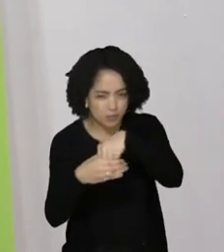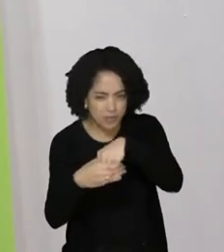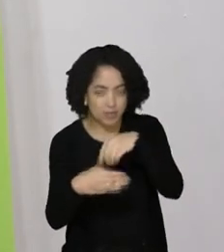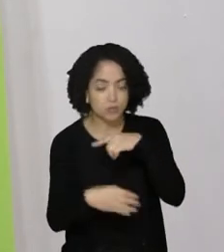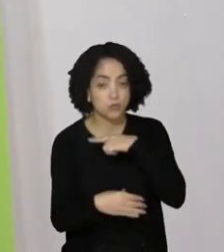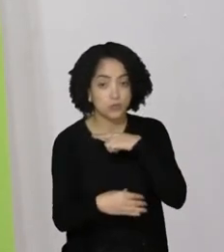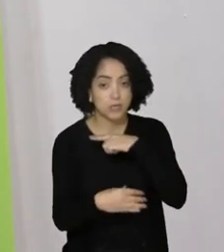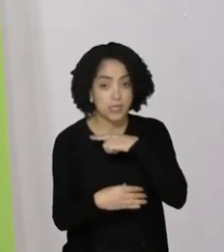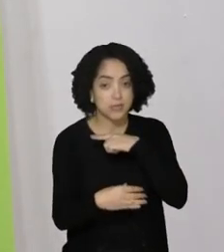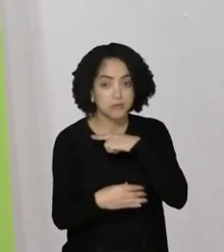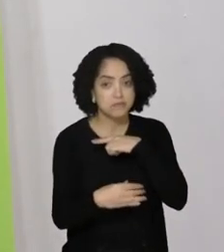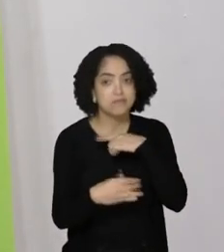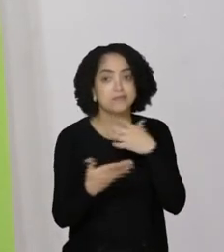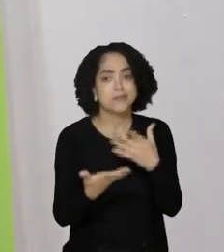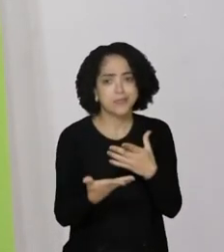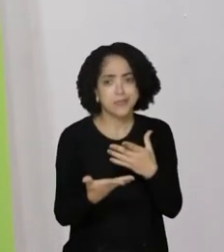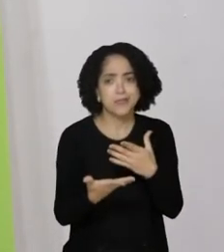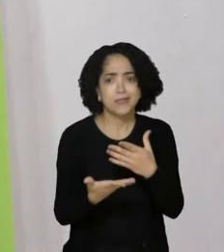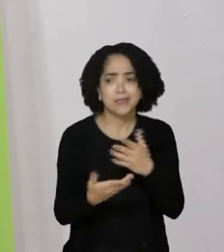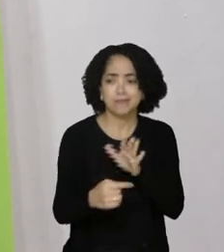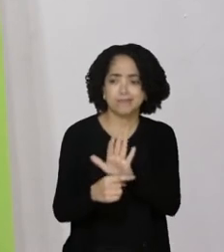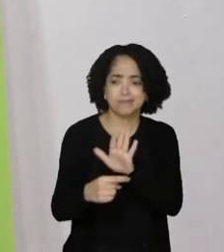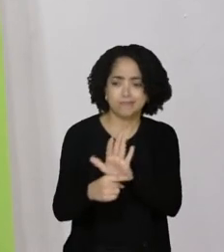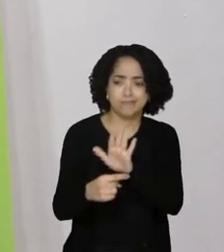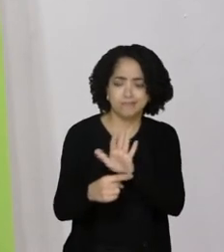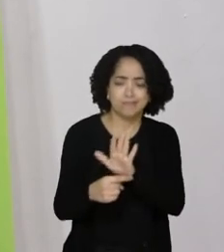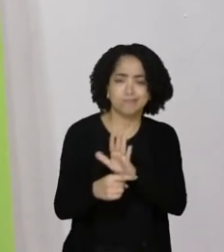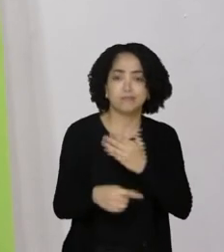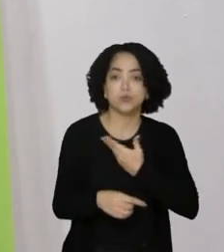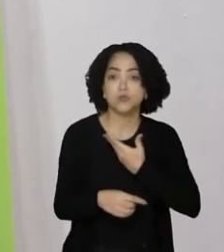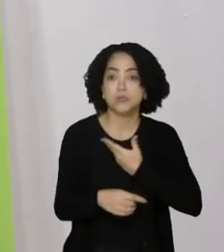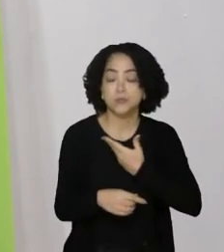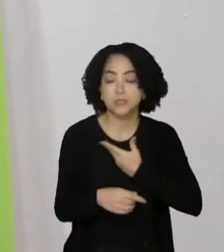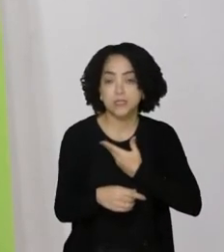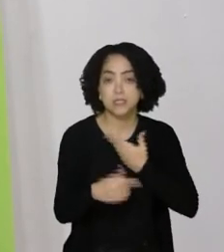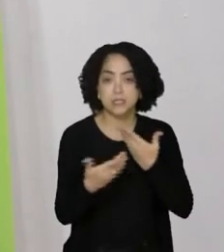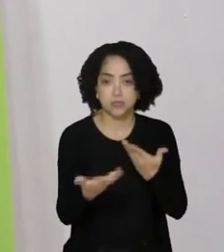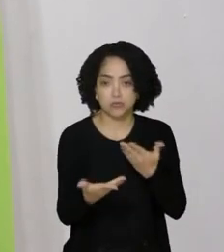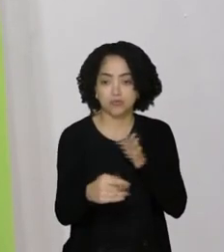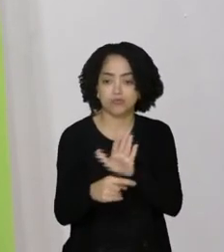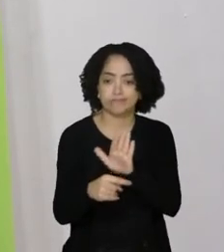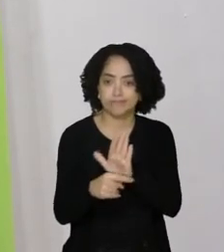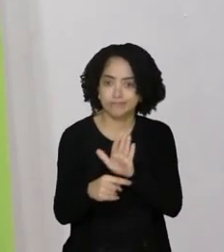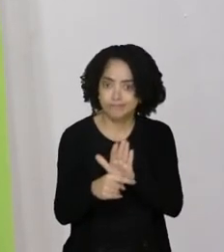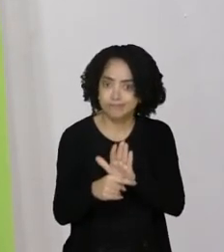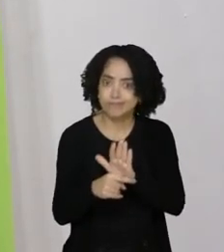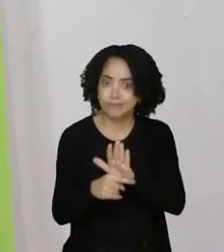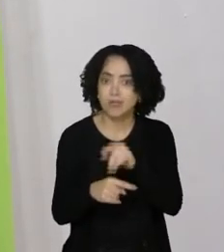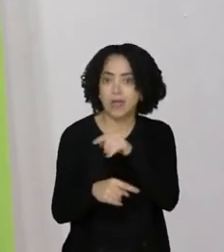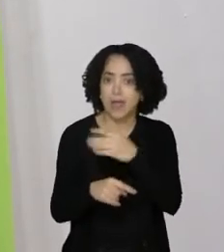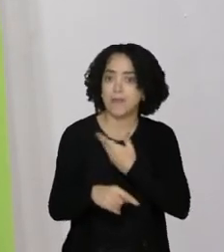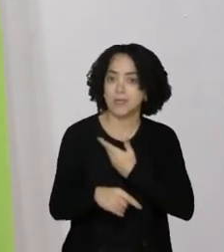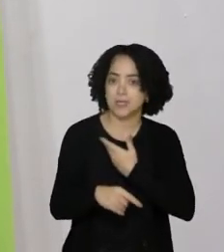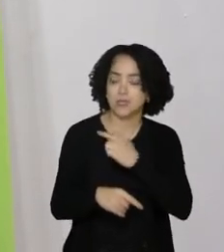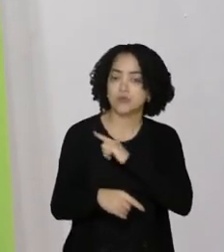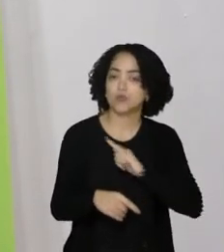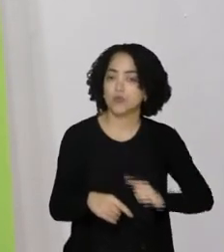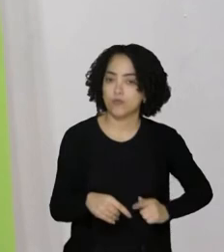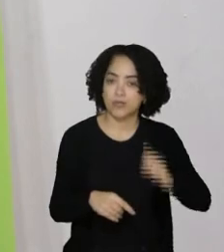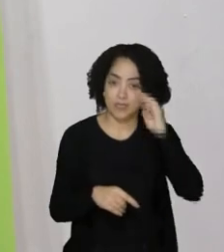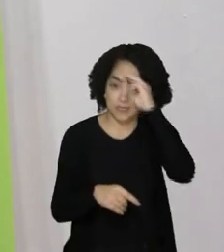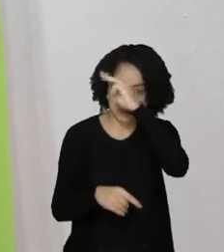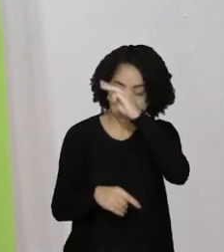que se beneficia dos amiguinhos os amiguinhos do Governador Carlos Moisés que foi